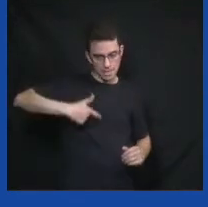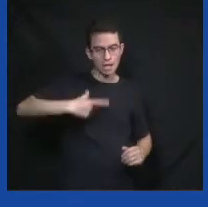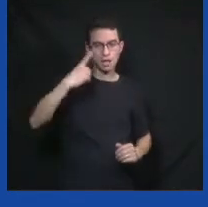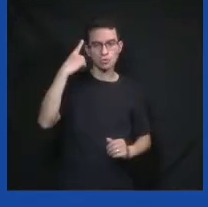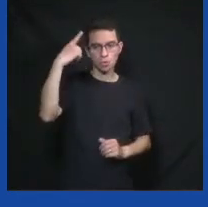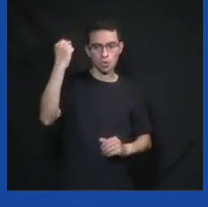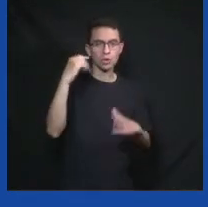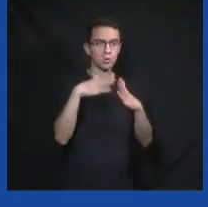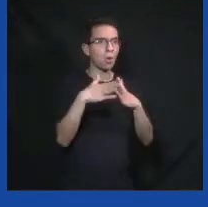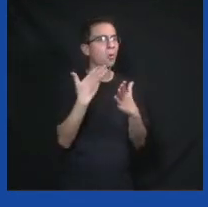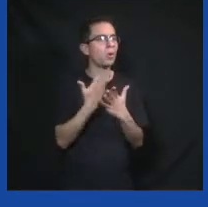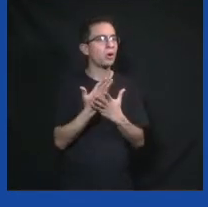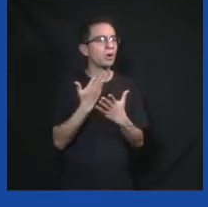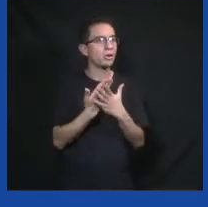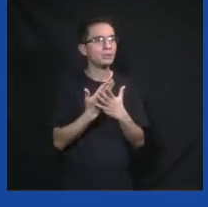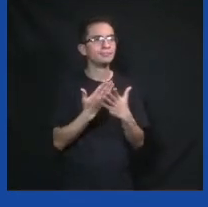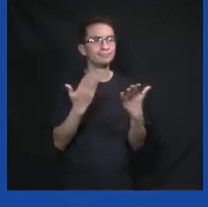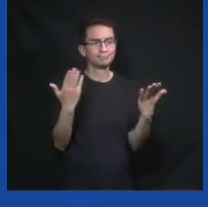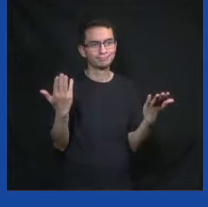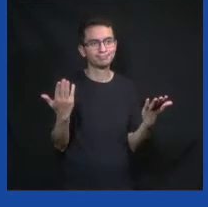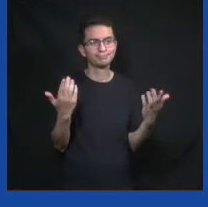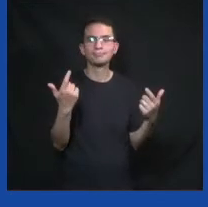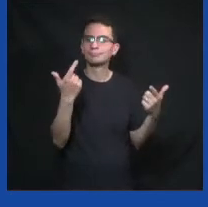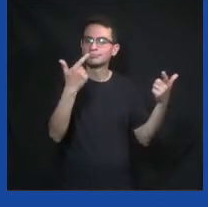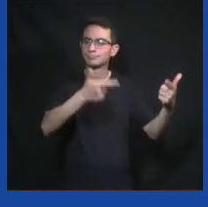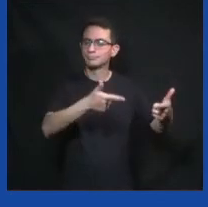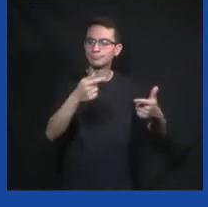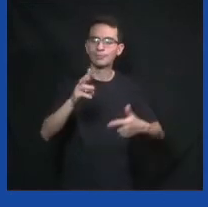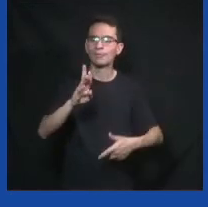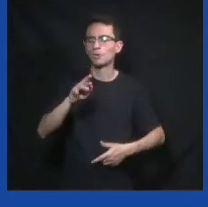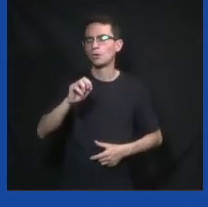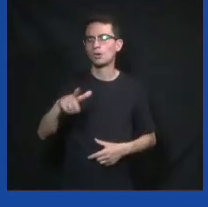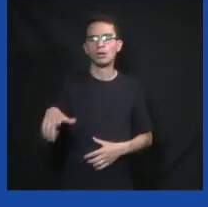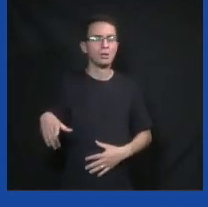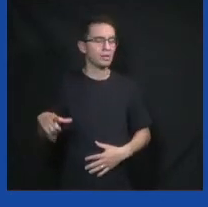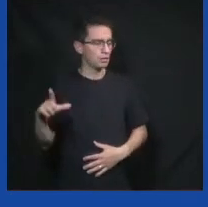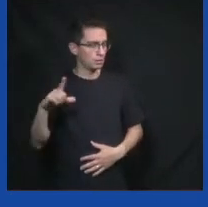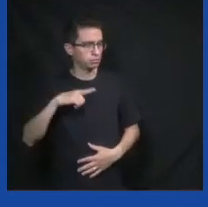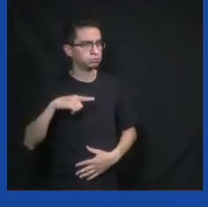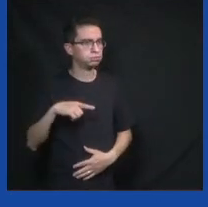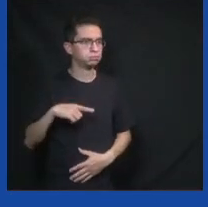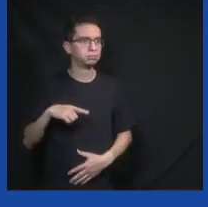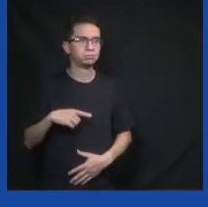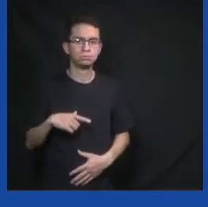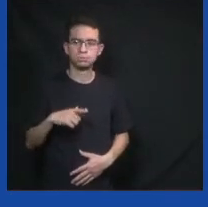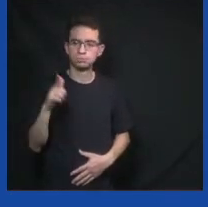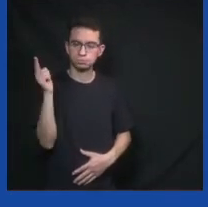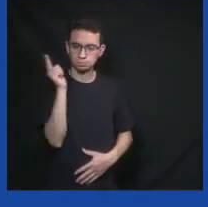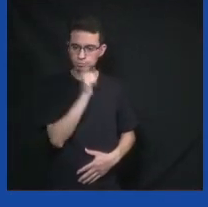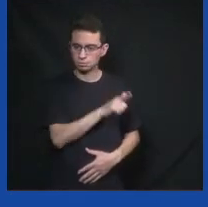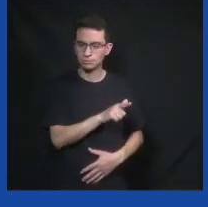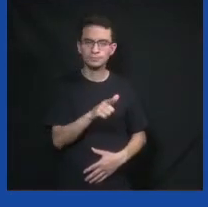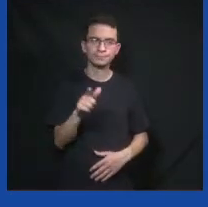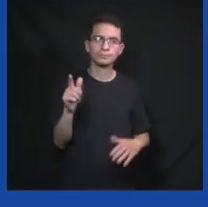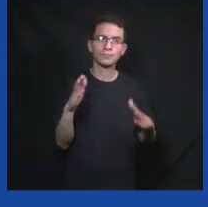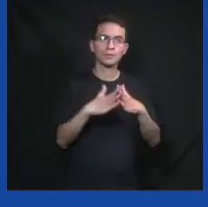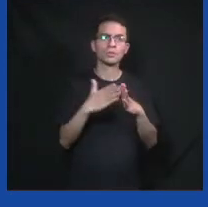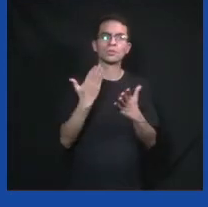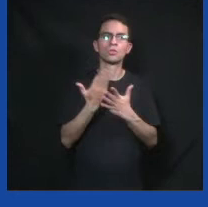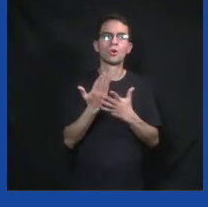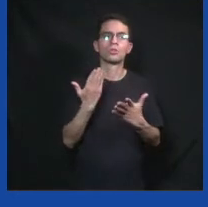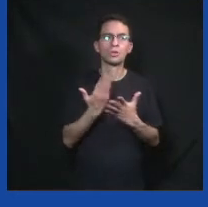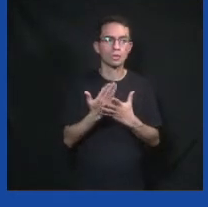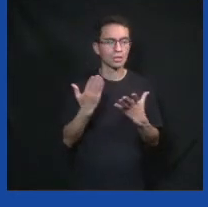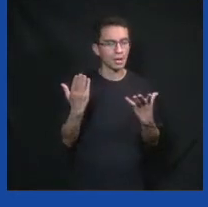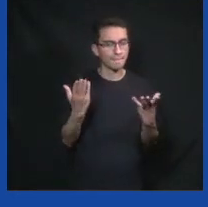escola demais, no universo virtual do Diego, nas escolas do parlamento. A escola do parlamento recebe tanta escola naquela Câmara Municipal, e é